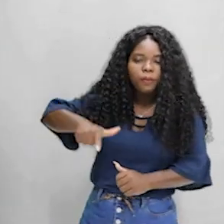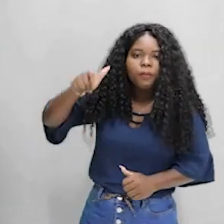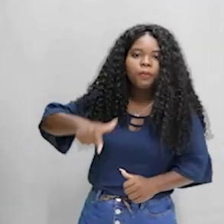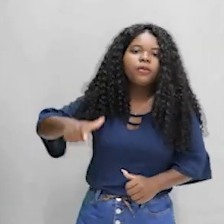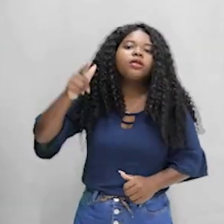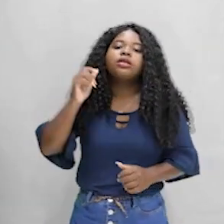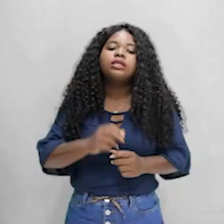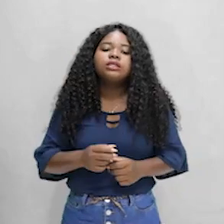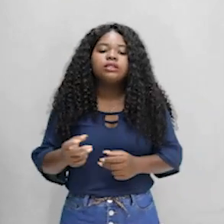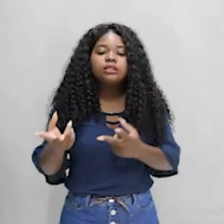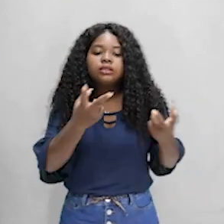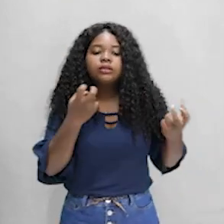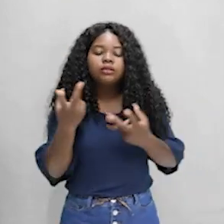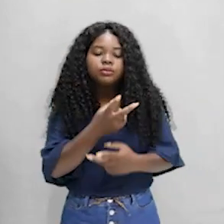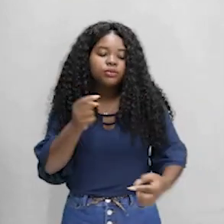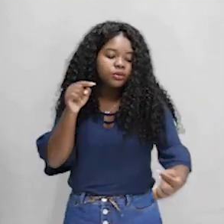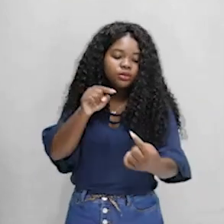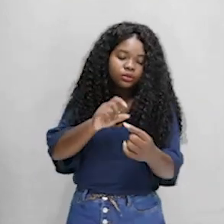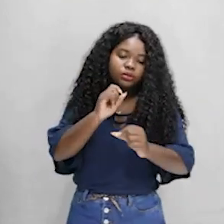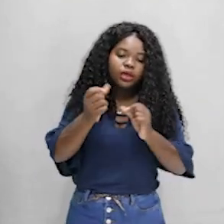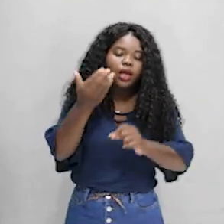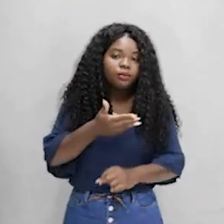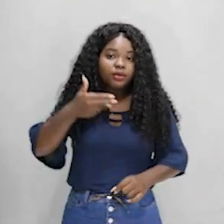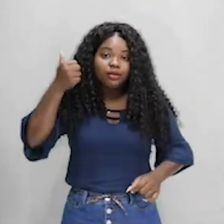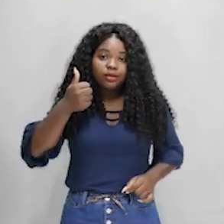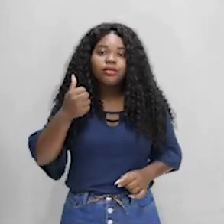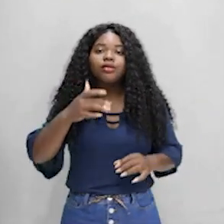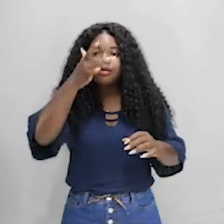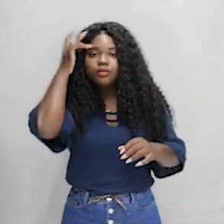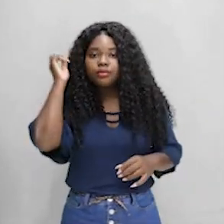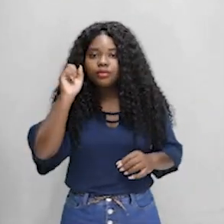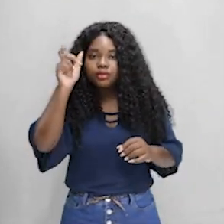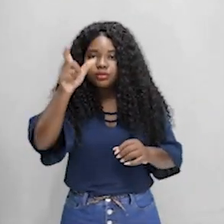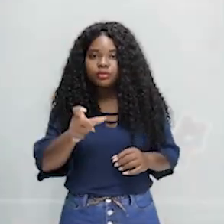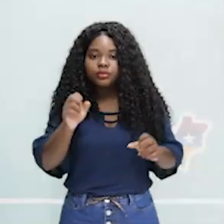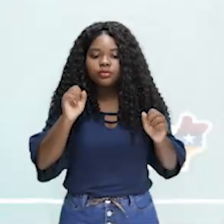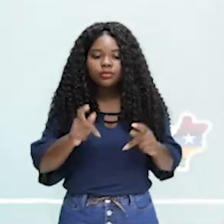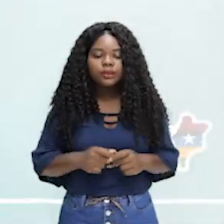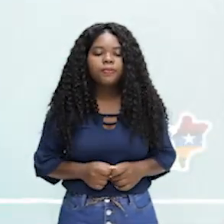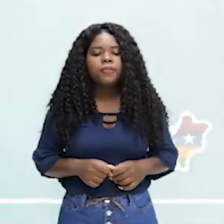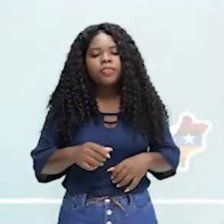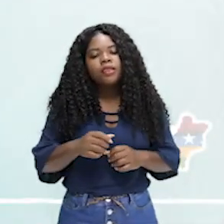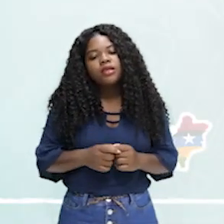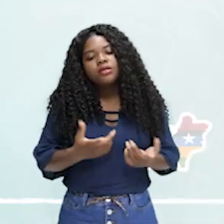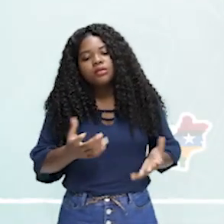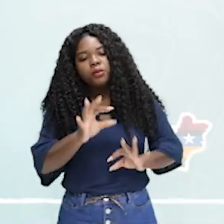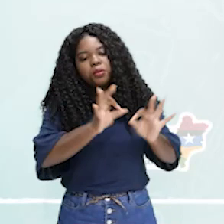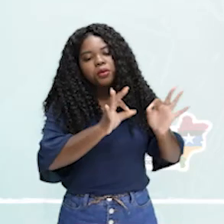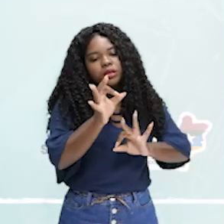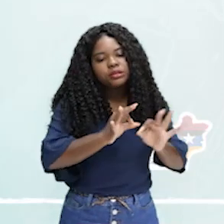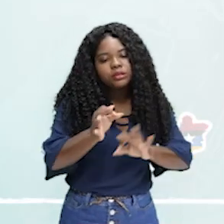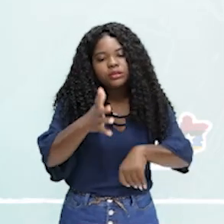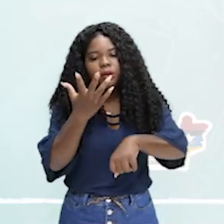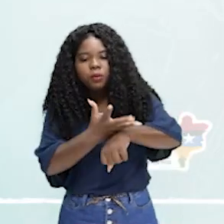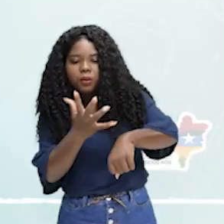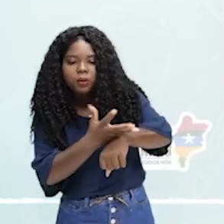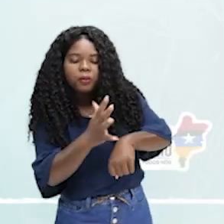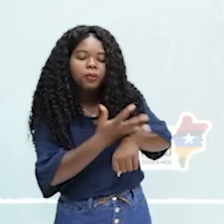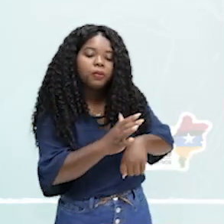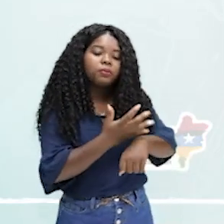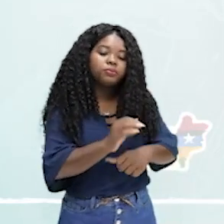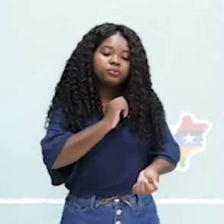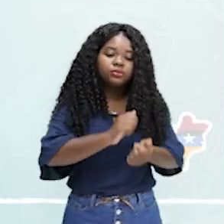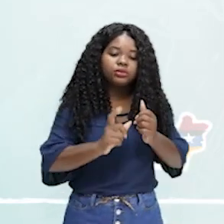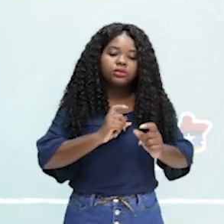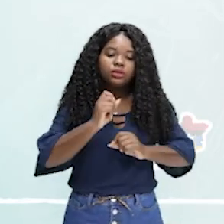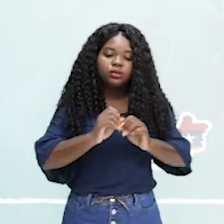visa a melhoria desses componentes da aptidão física. Daí o treinamento esportivo, galerinha, a gente vai dar uma iniciada aqui,